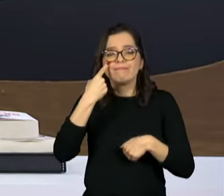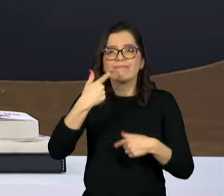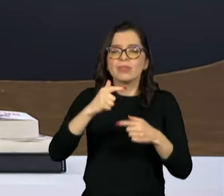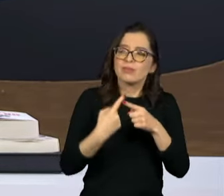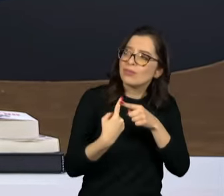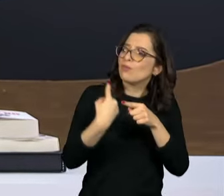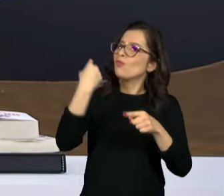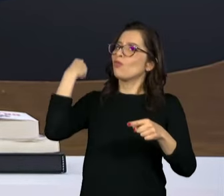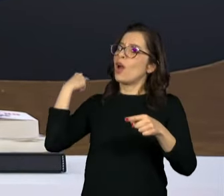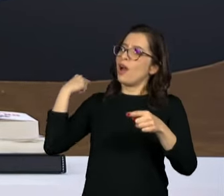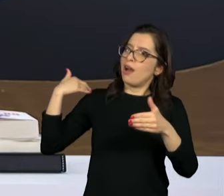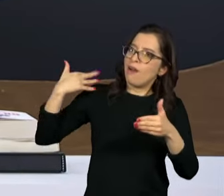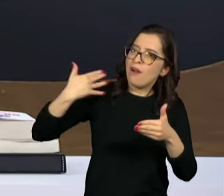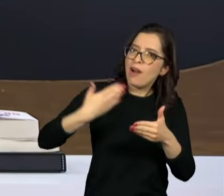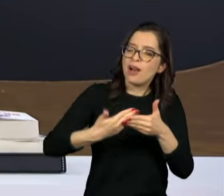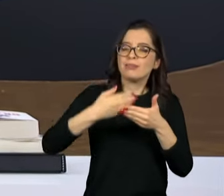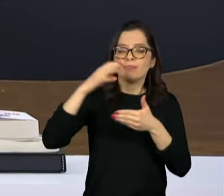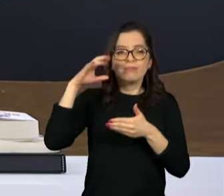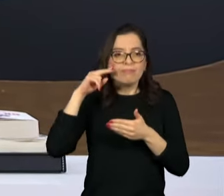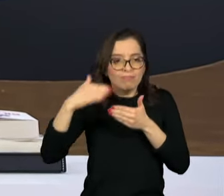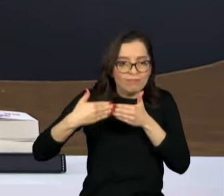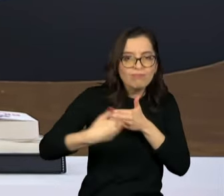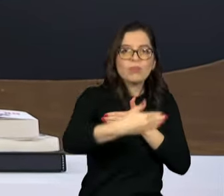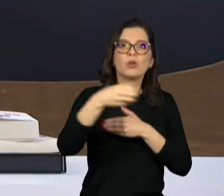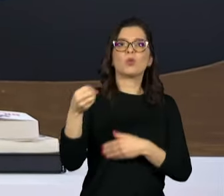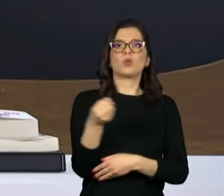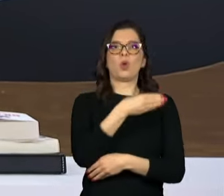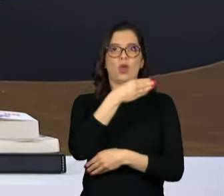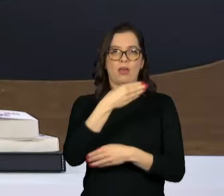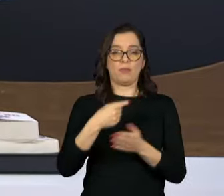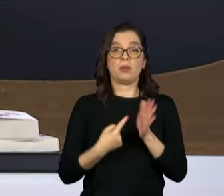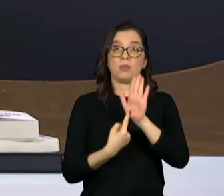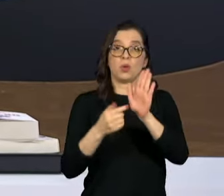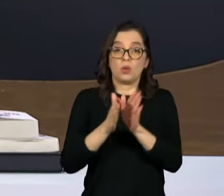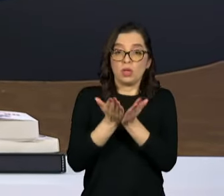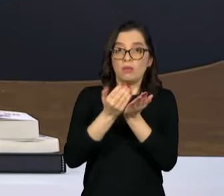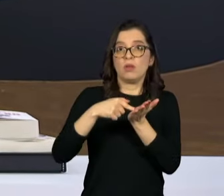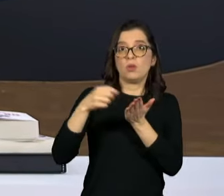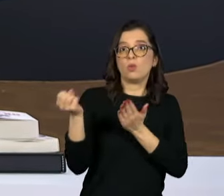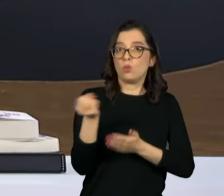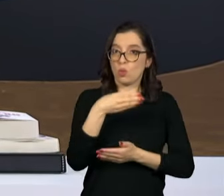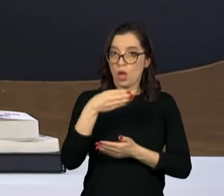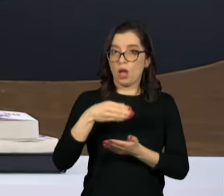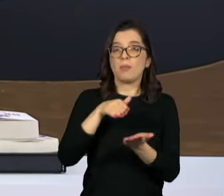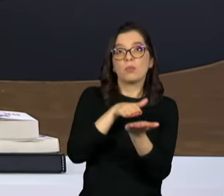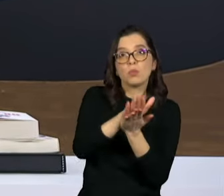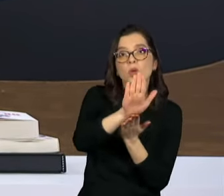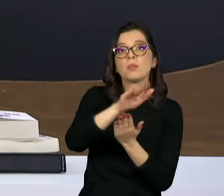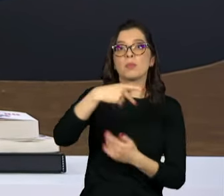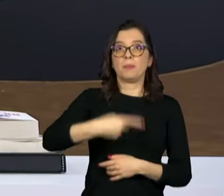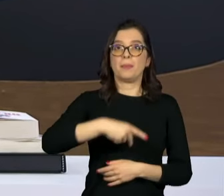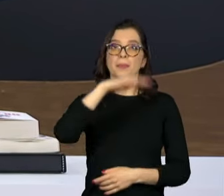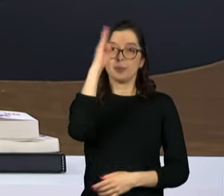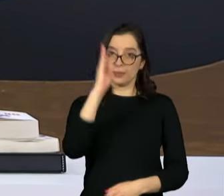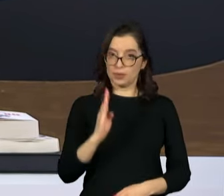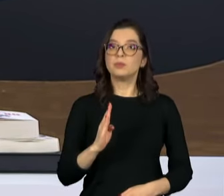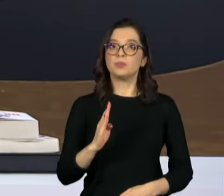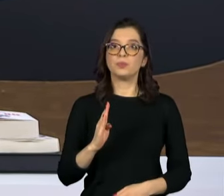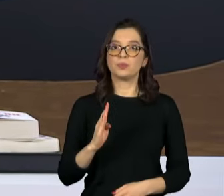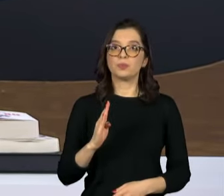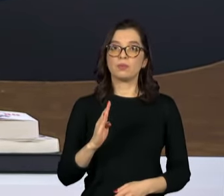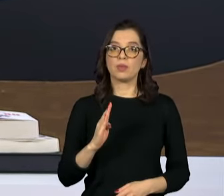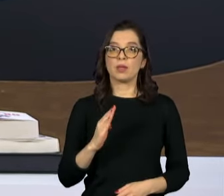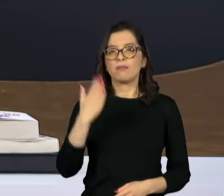Civilização Brasileira do grupo editorial Record, que publica suas obras aqui no Brasil. A mais famosa delas é